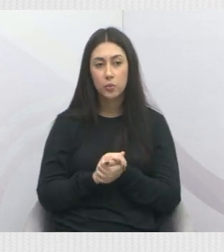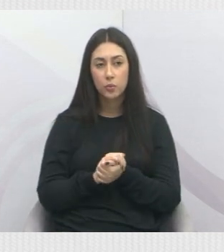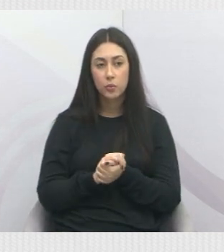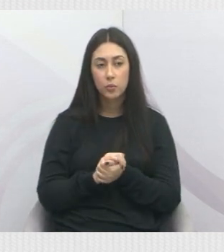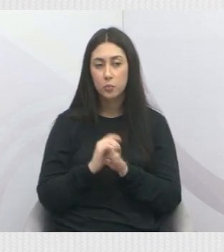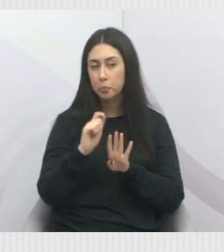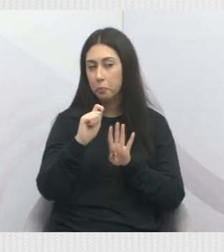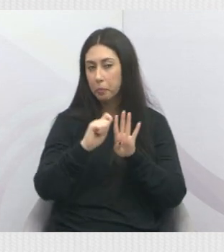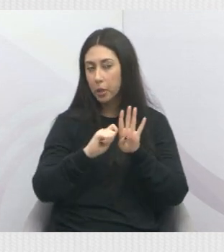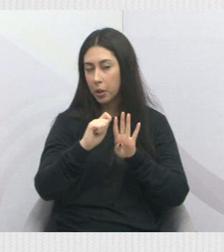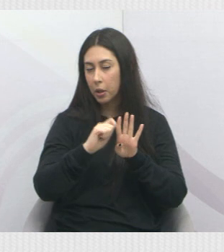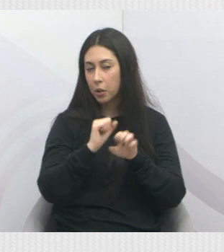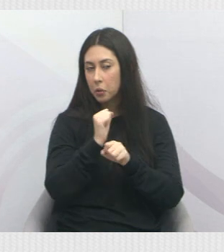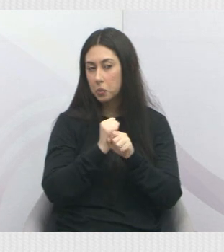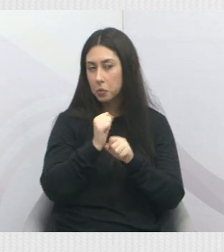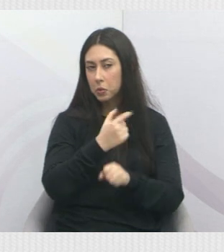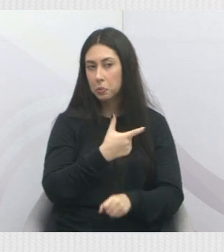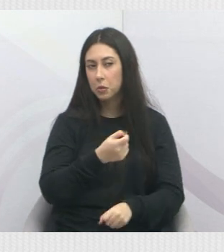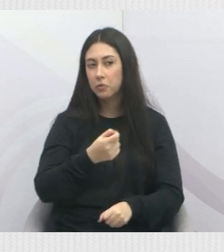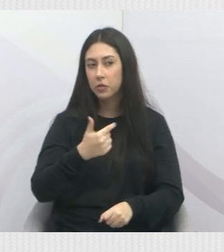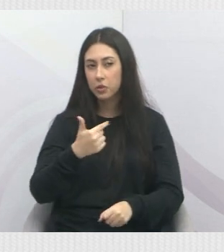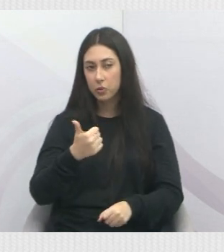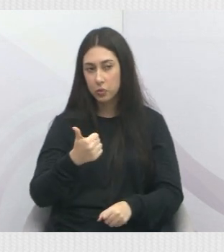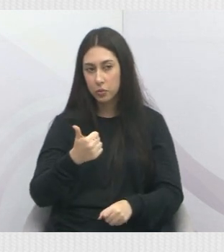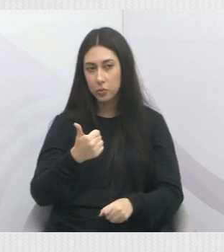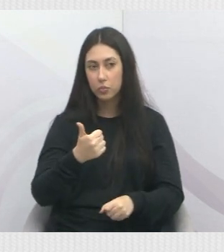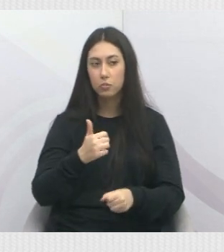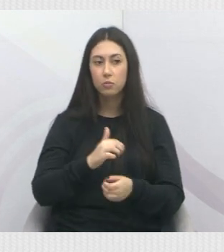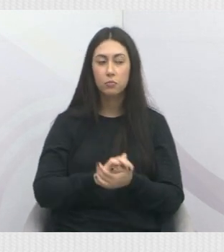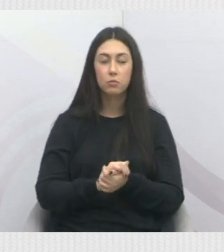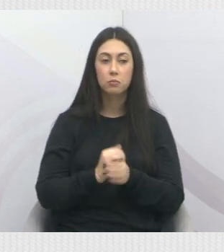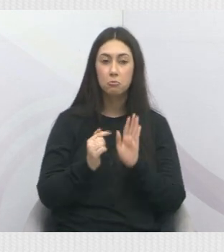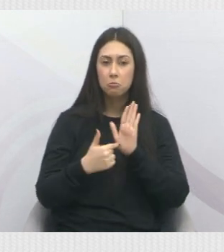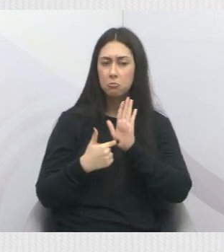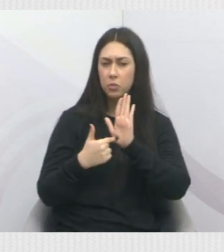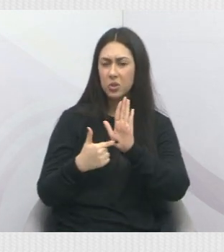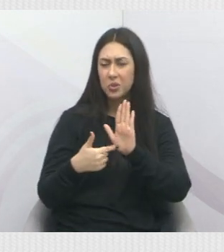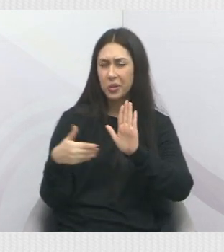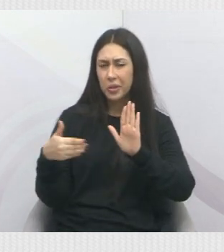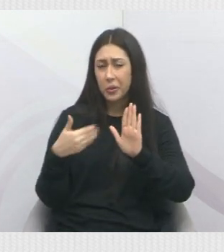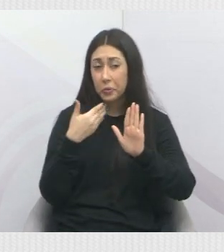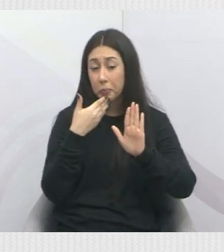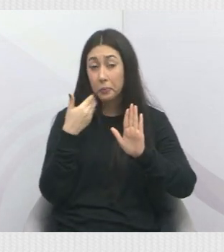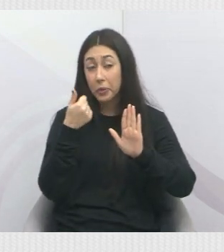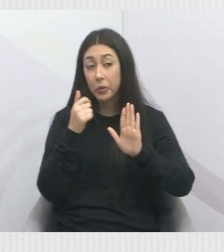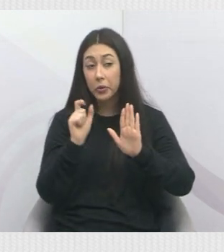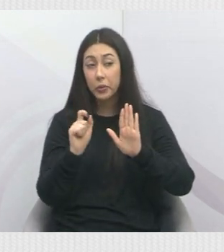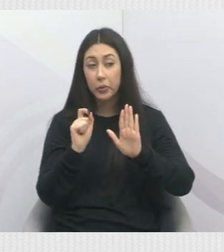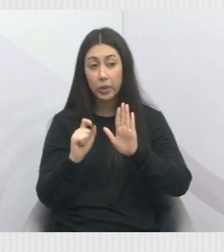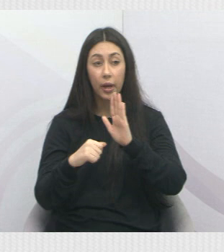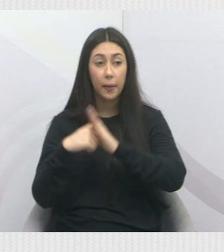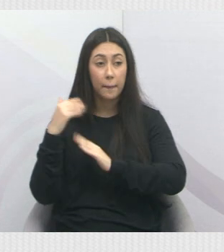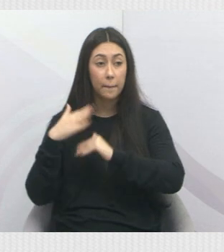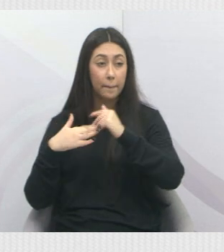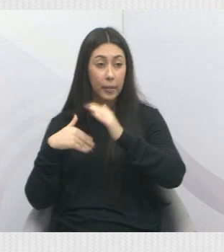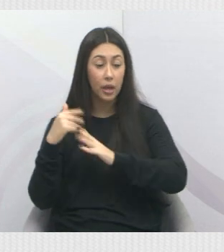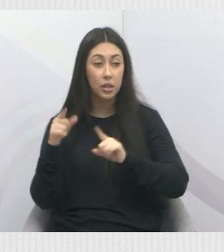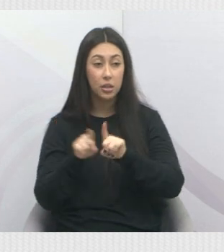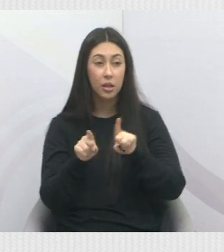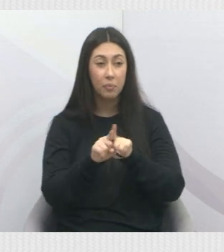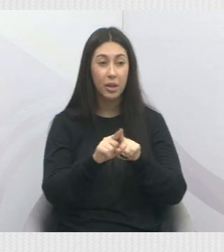primeiro quadrimestre de 2021, foi estratificado um pouco melhor as ações e as